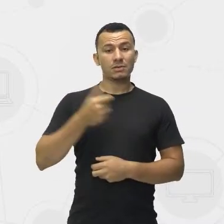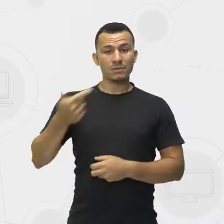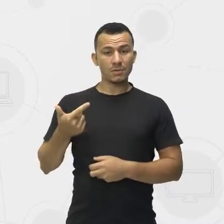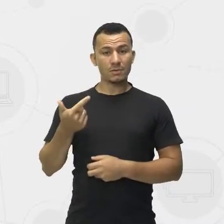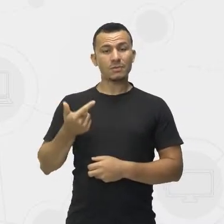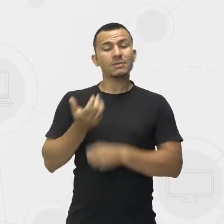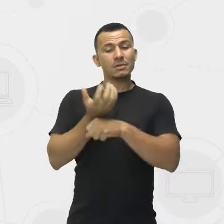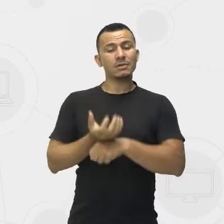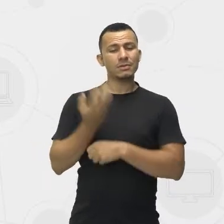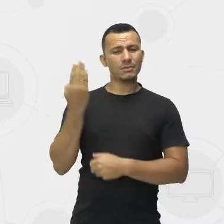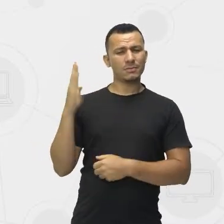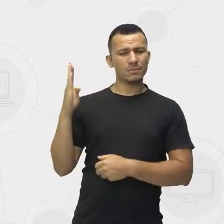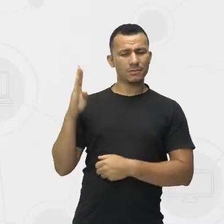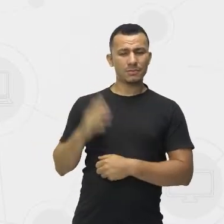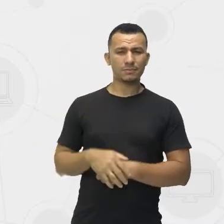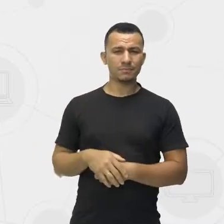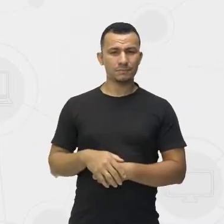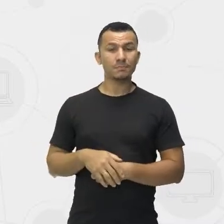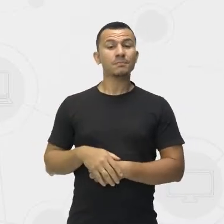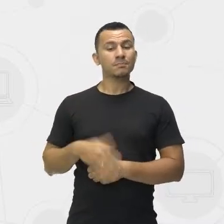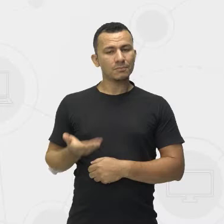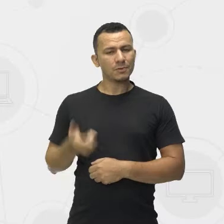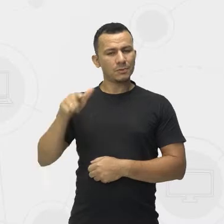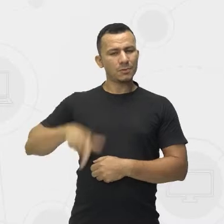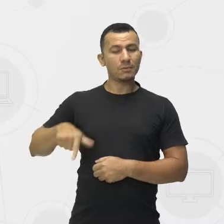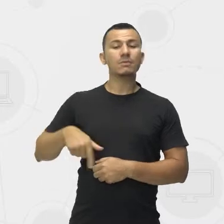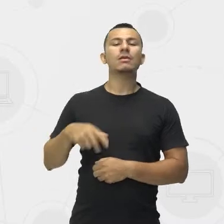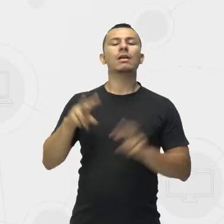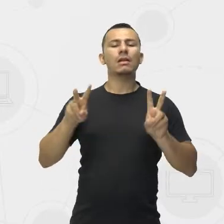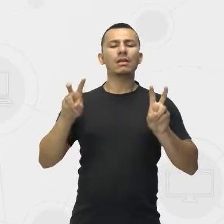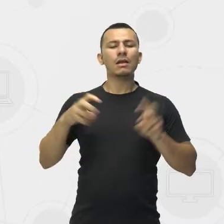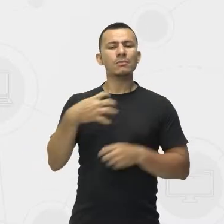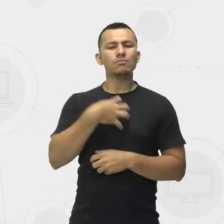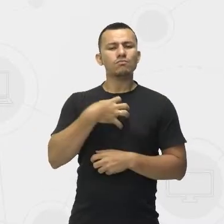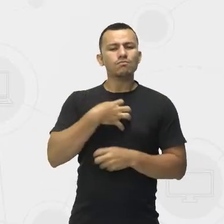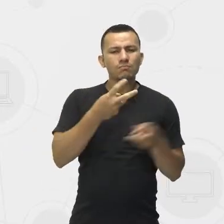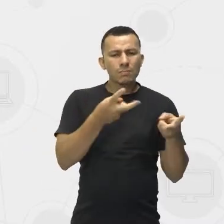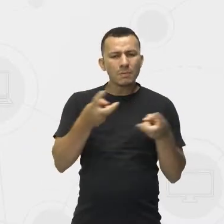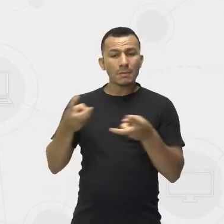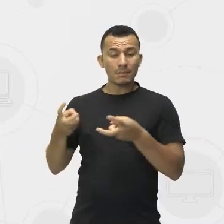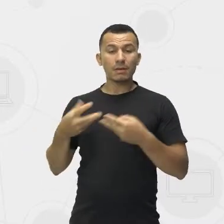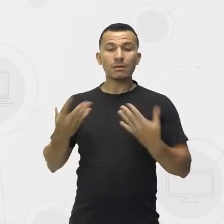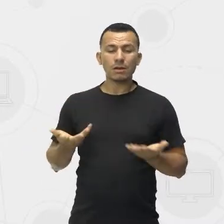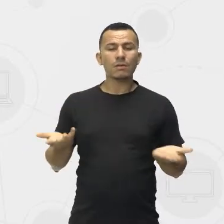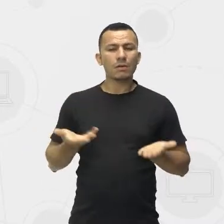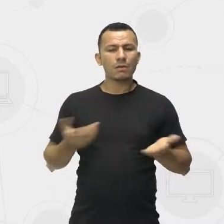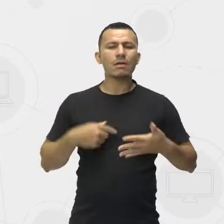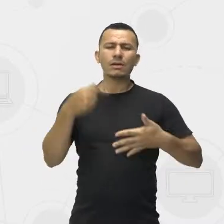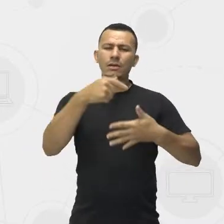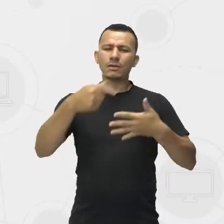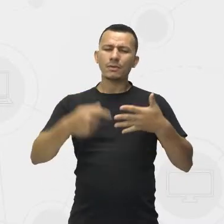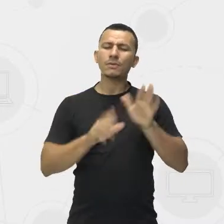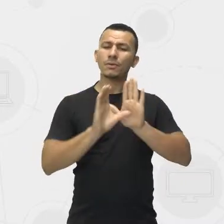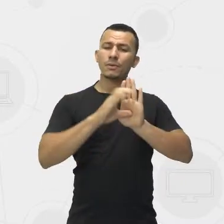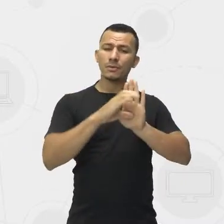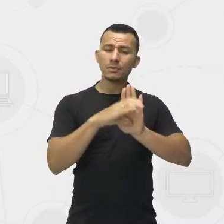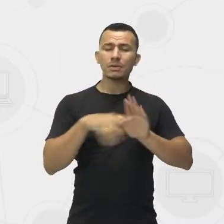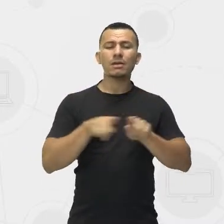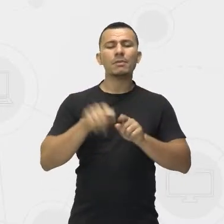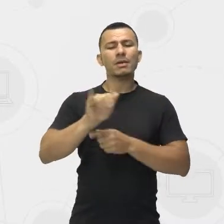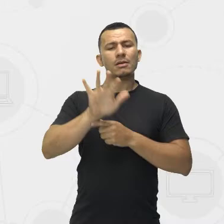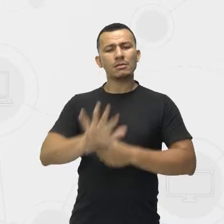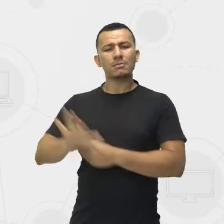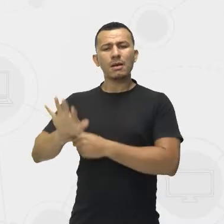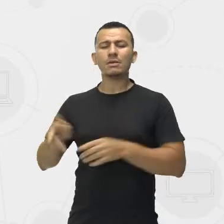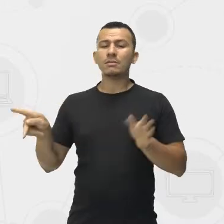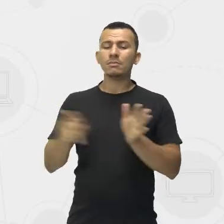de Biologia. Então, como eu disse, o sistema sensorial, certo? Então, a partir de agora a gente vai ver aí alguns conceitos e algumas imagens,